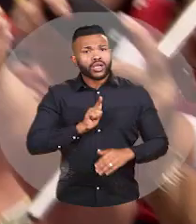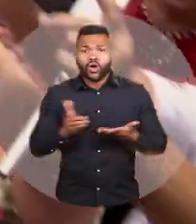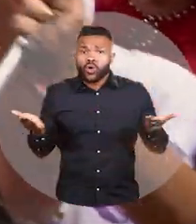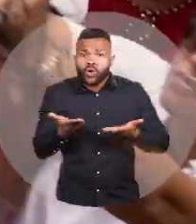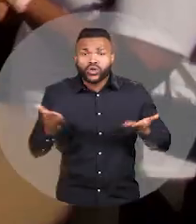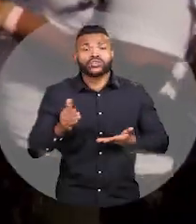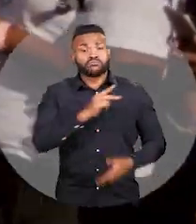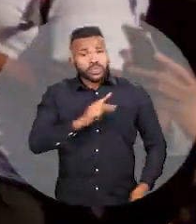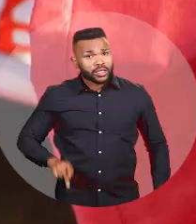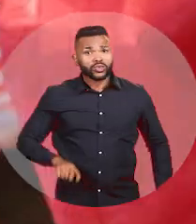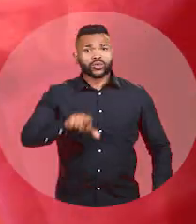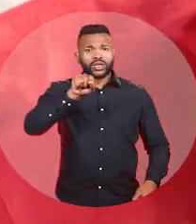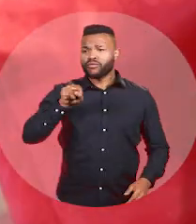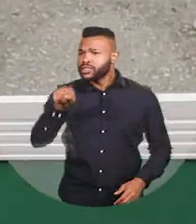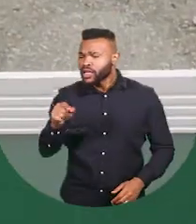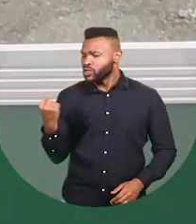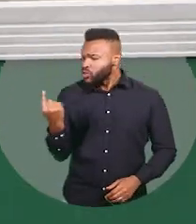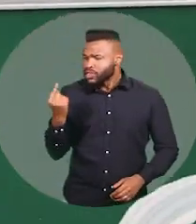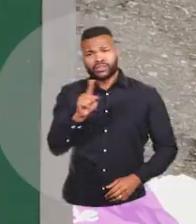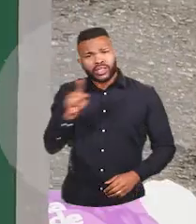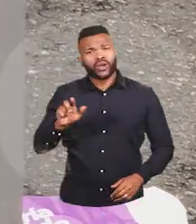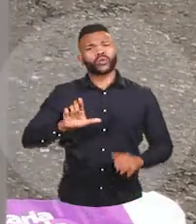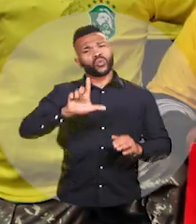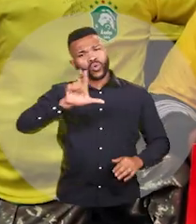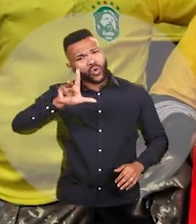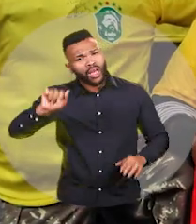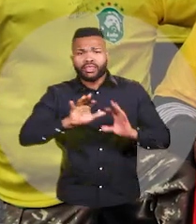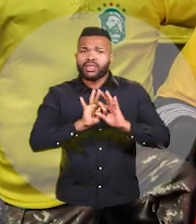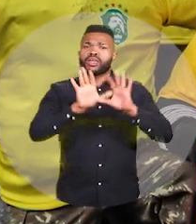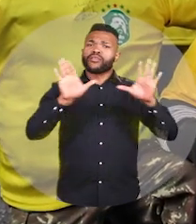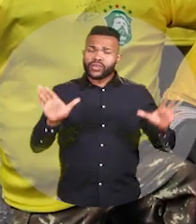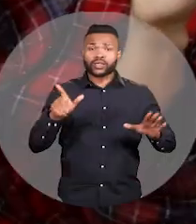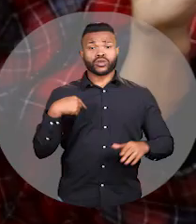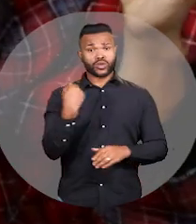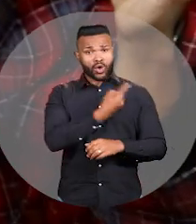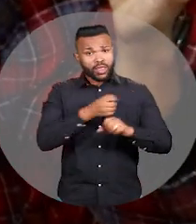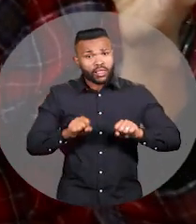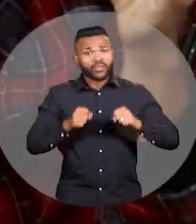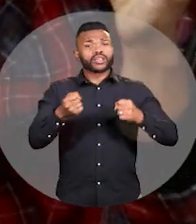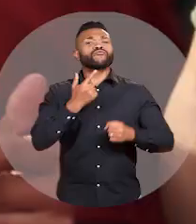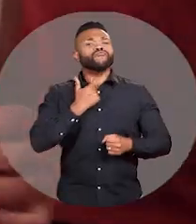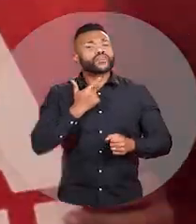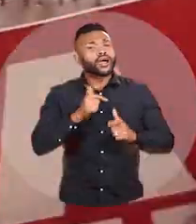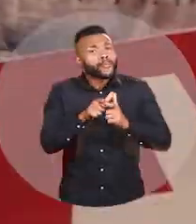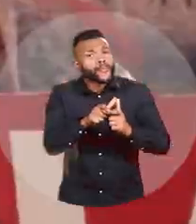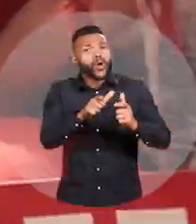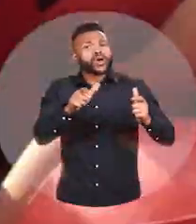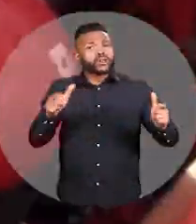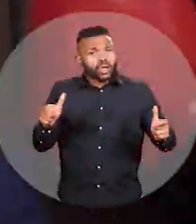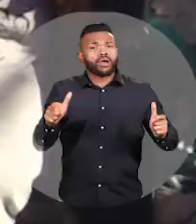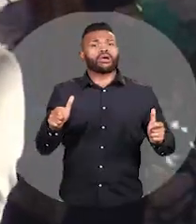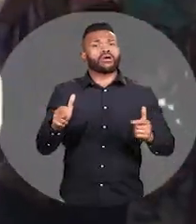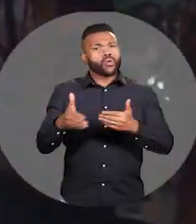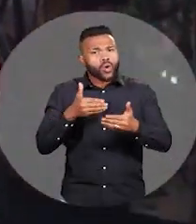tem hoje de escolher o seu presidente. Você não está sozinho. Lula livre! Nós estamos defendendo a soberania popular. Não importa o